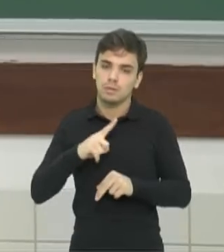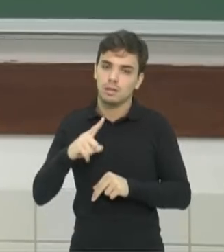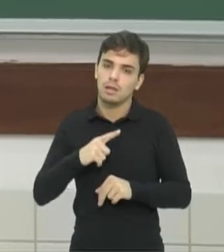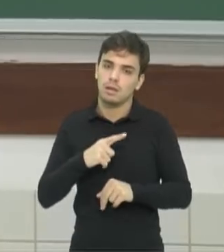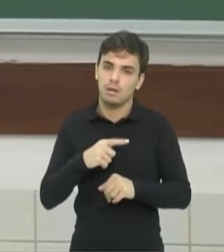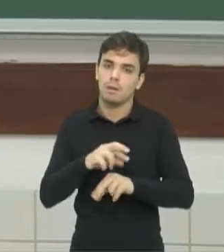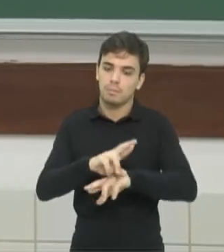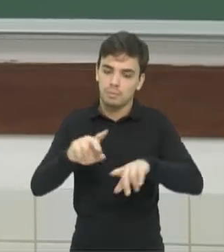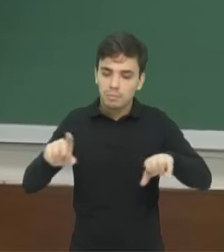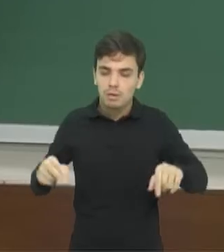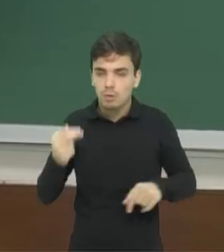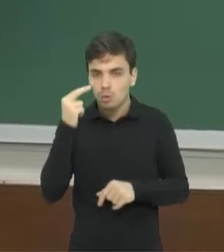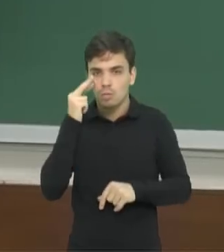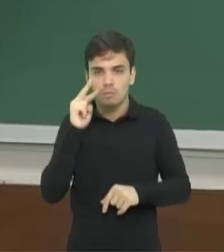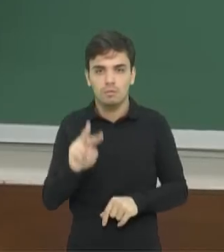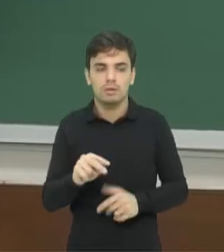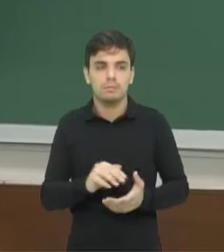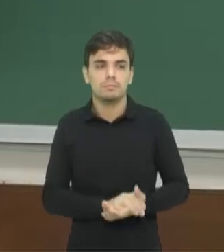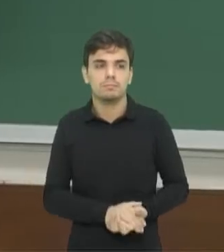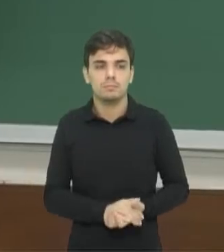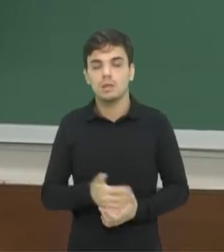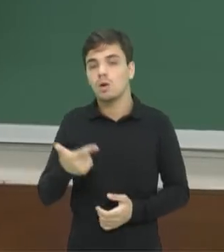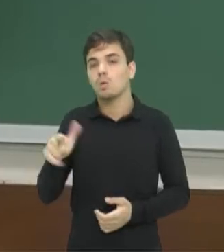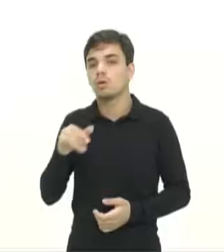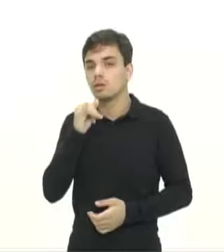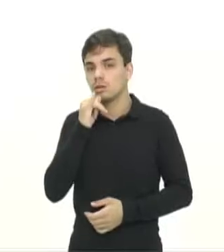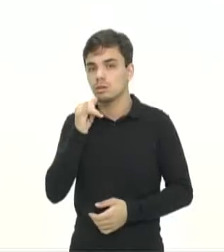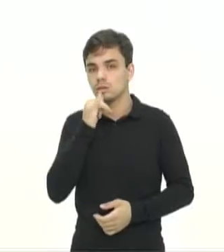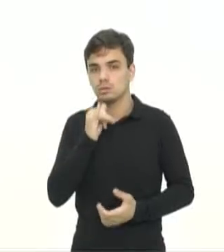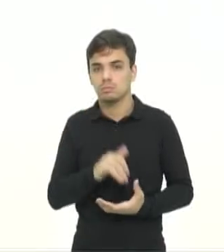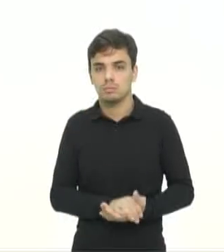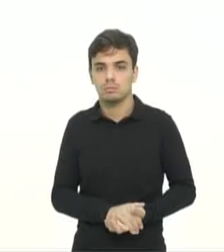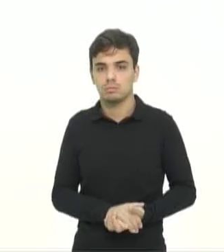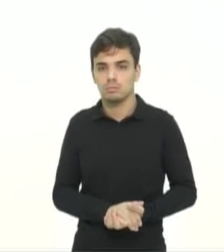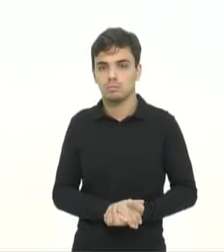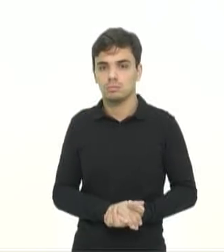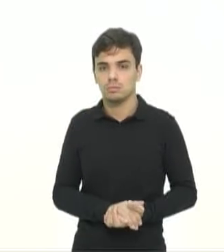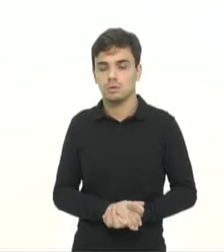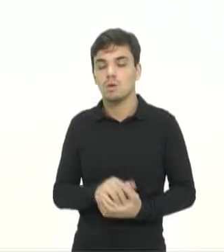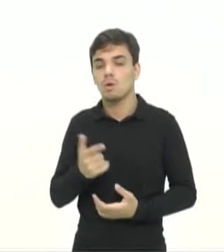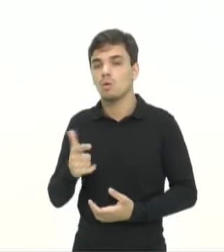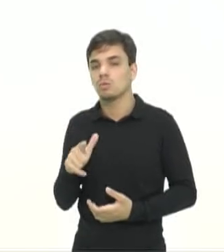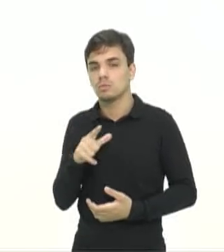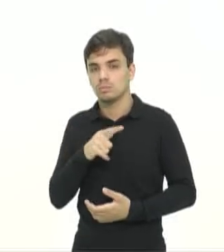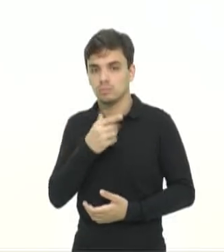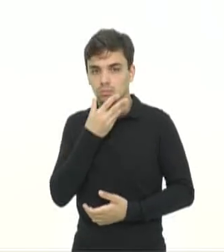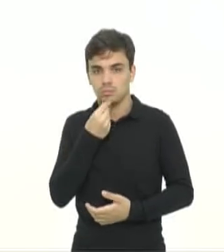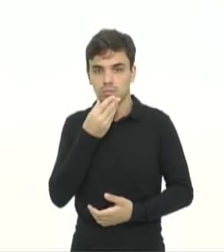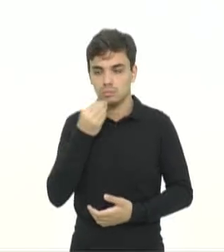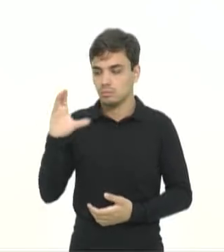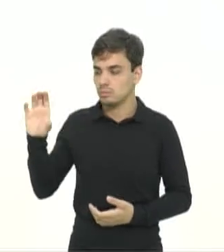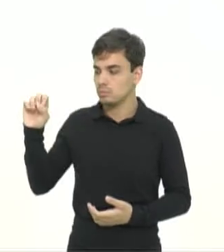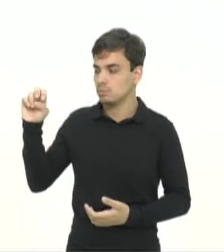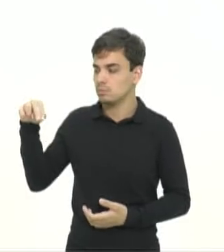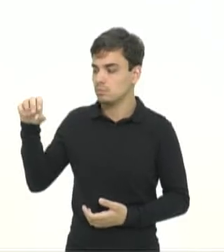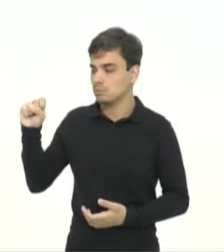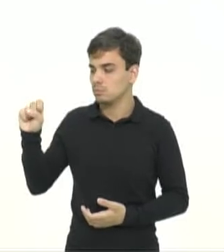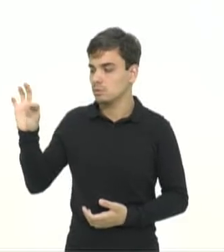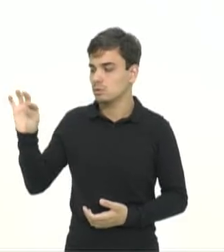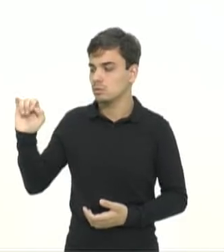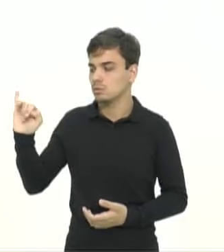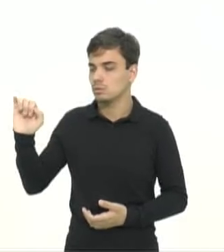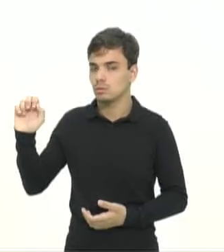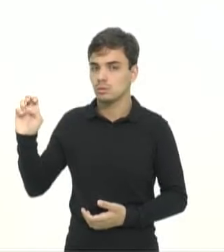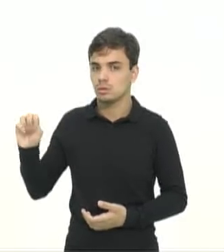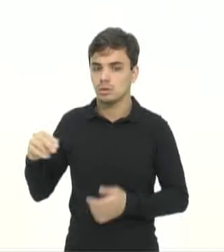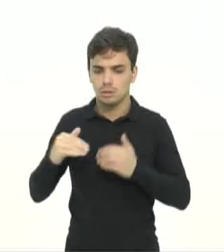Vamos lá? Olha só aqui, gente, mais um exemplo. Constantin Brancusi desenvolveu um dos maiores modelos